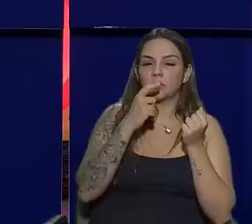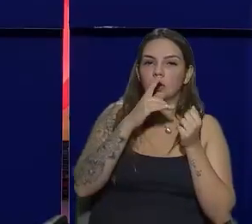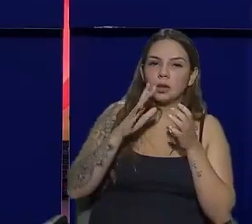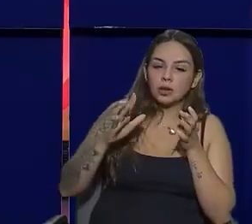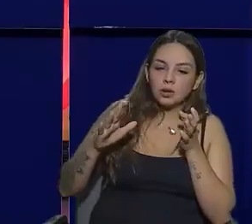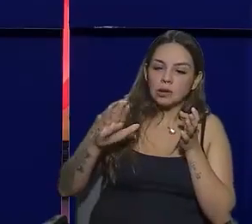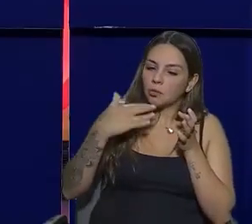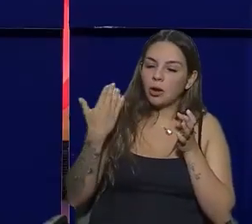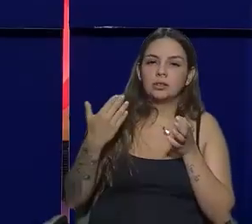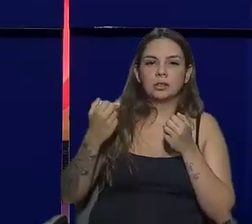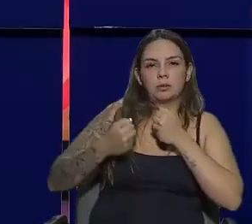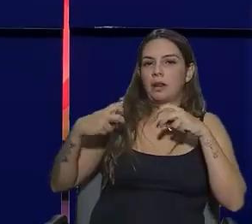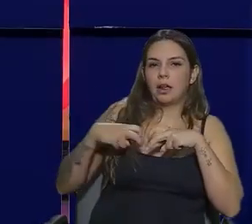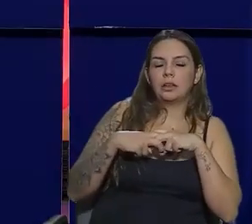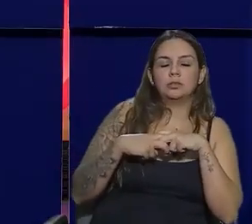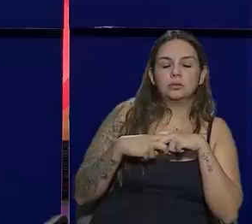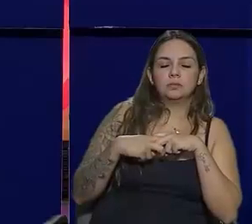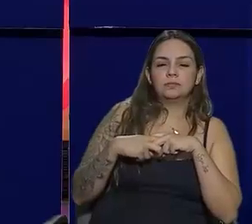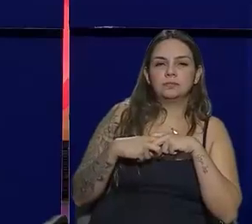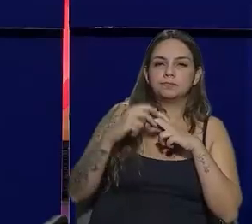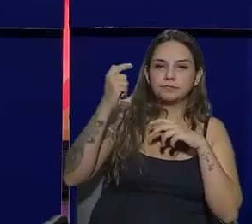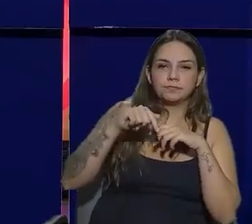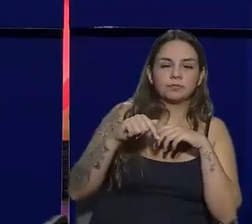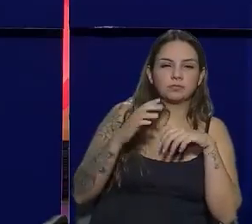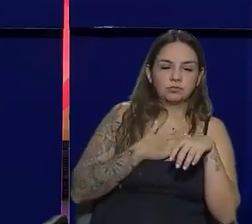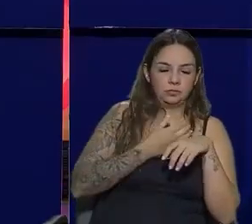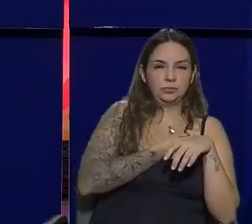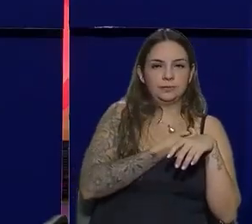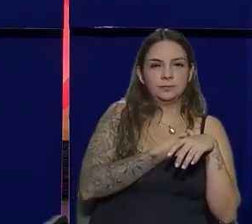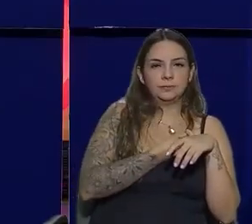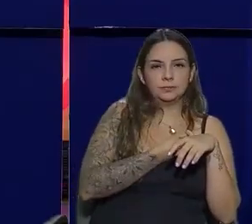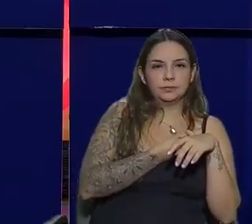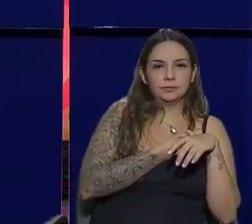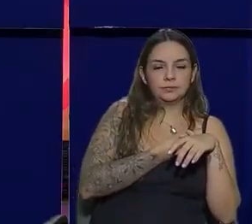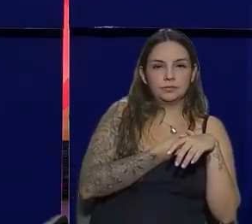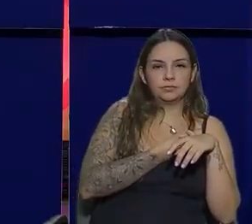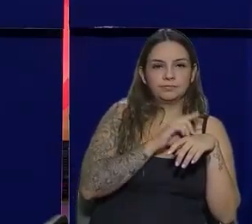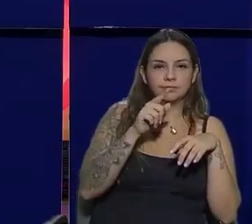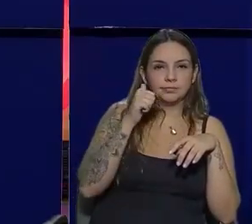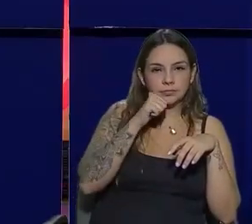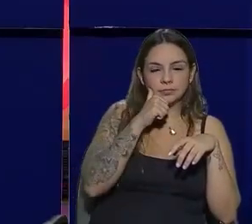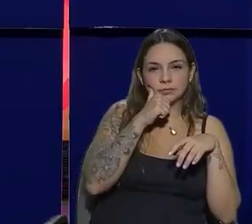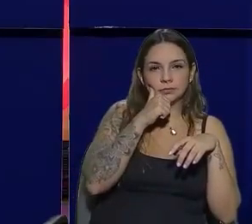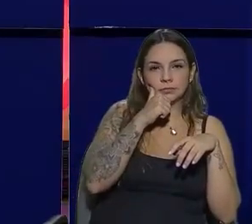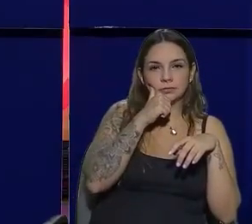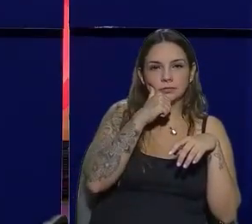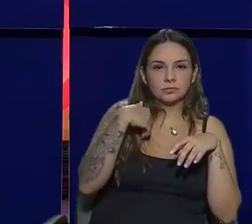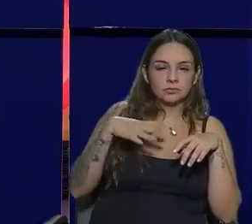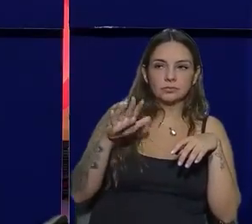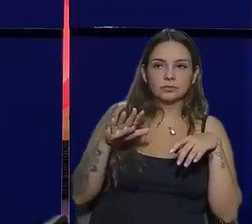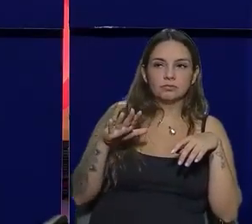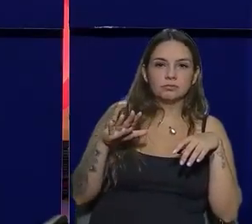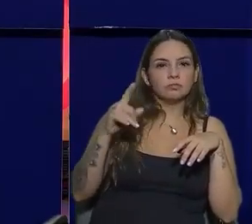lago, afogado, foram atropelados. Então, isso já vai trazendo o que eu vivi, né? E ela